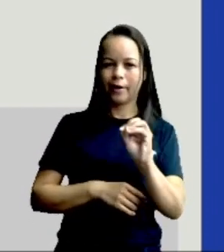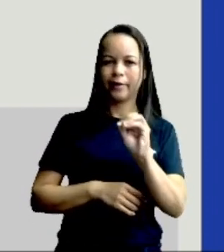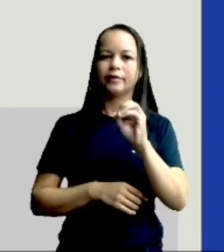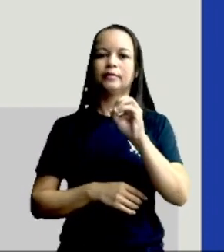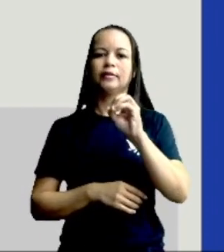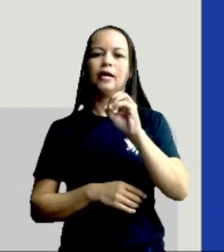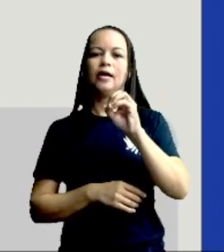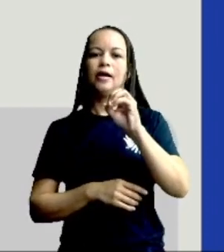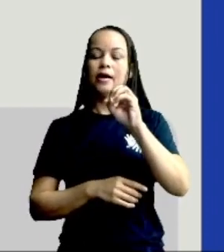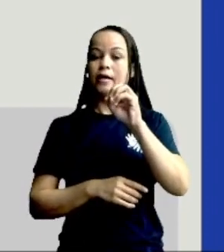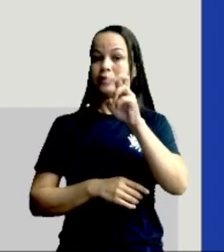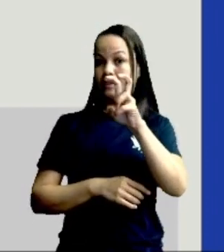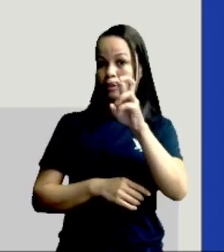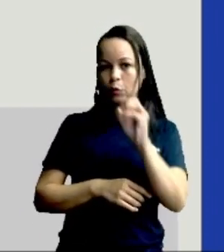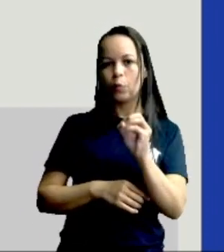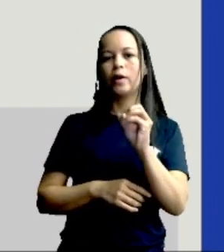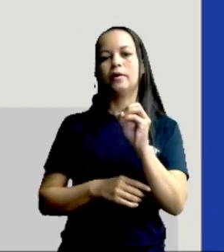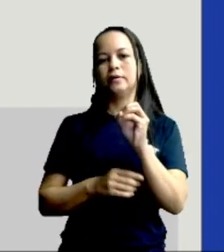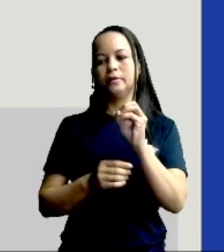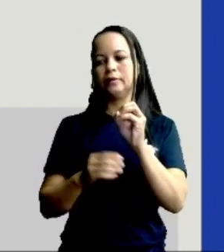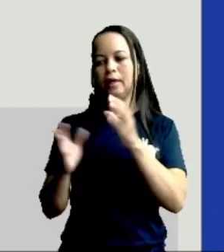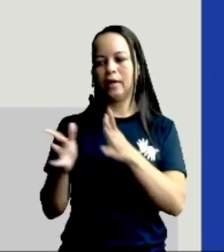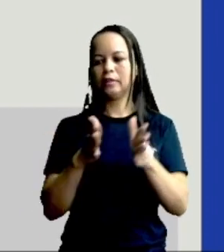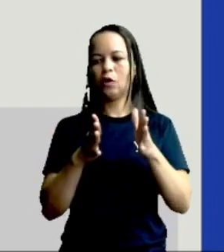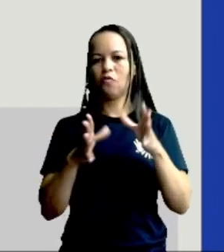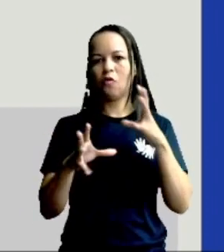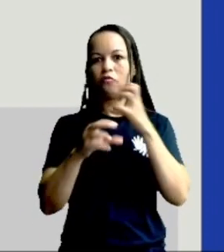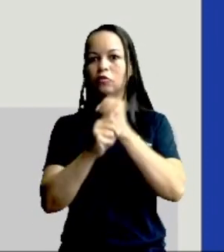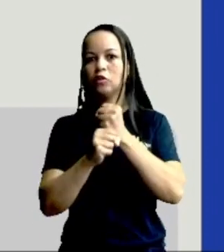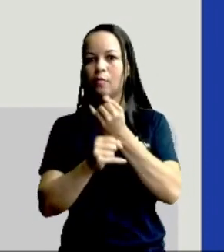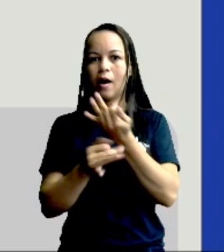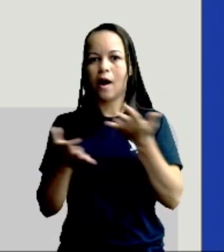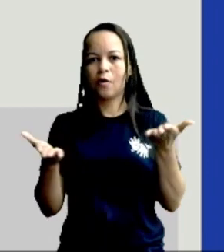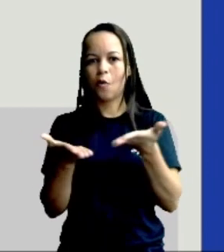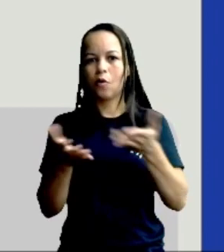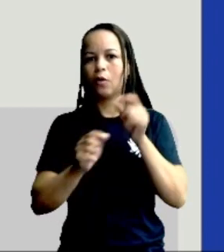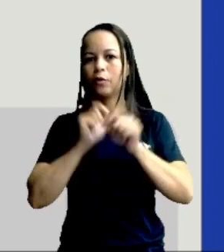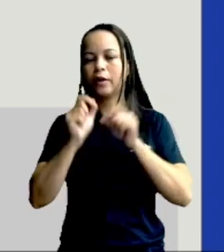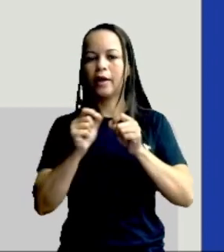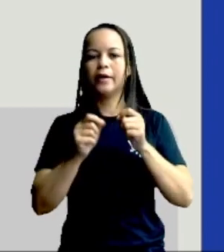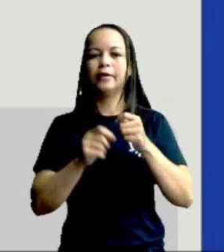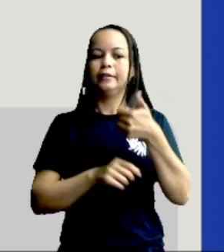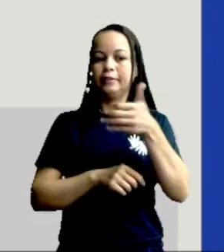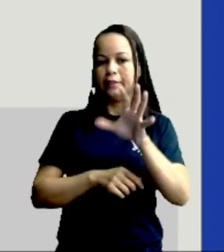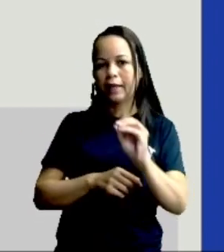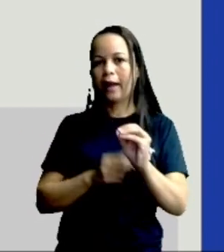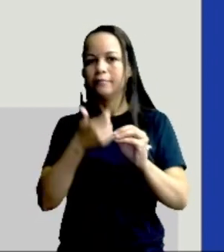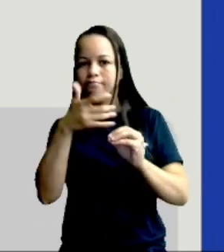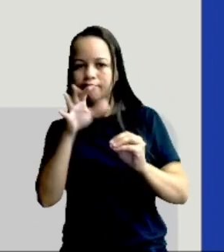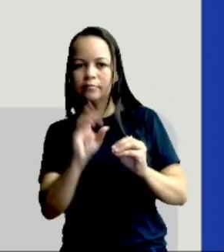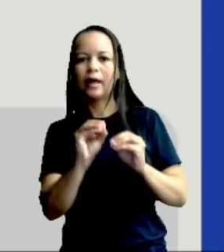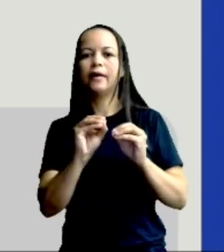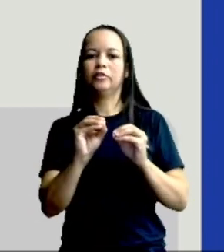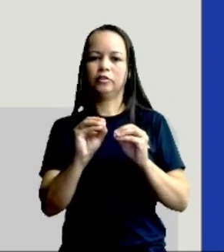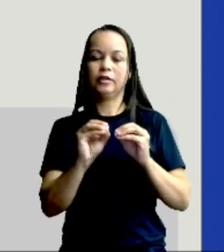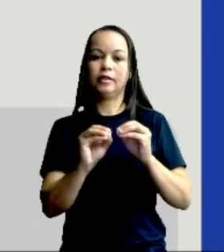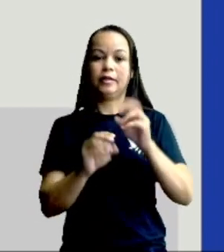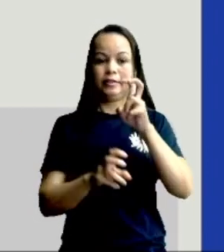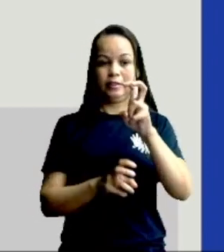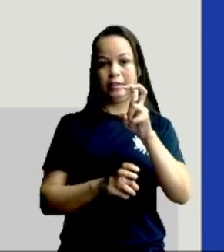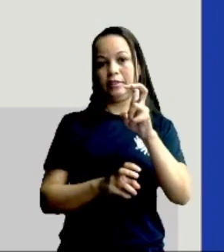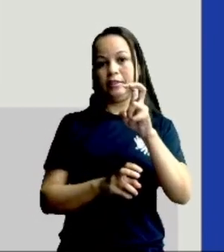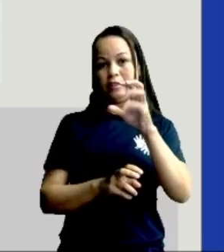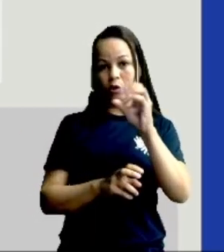mais 10, 50. Opa, quanto é agora que eu vou somar? Se for uma sequência que foi aumentando de 10 em 10, 50 mais